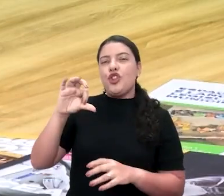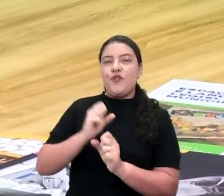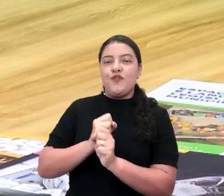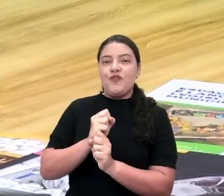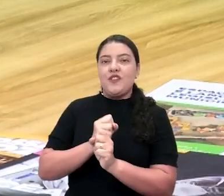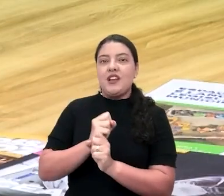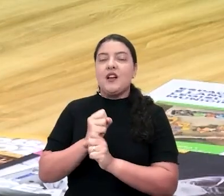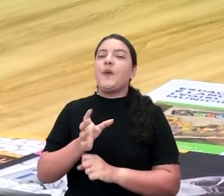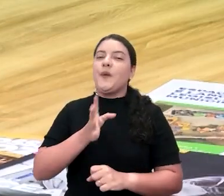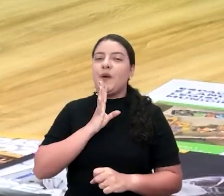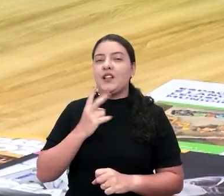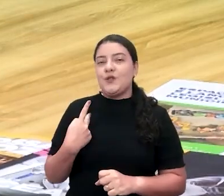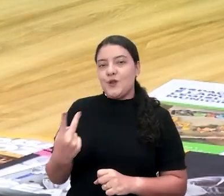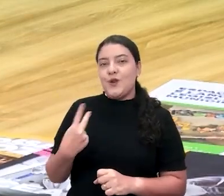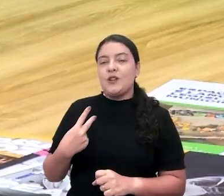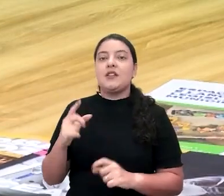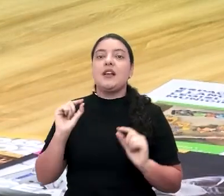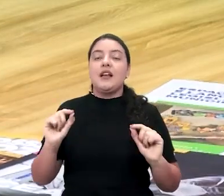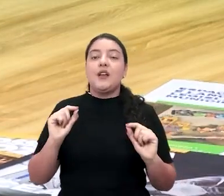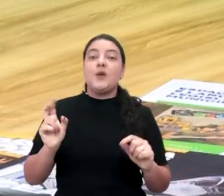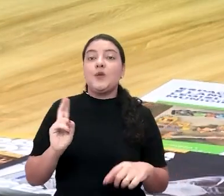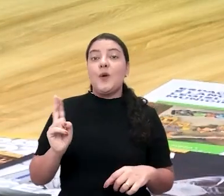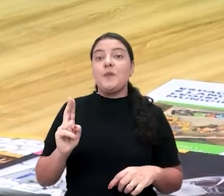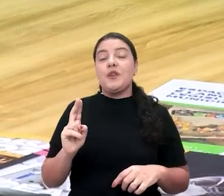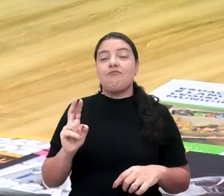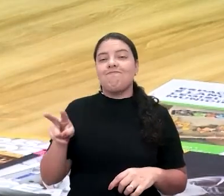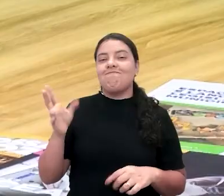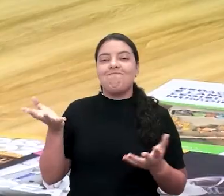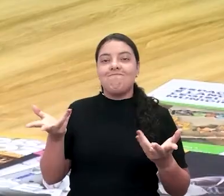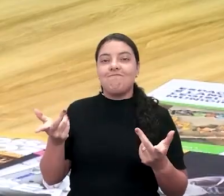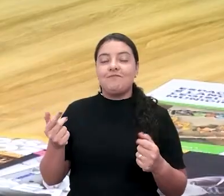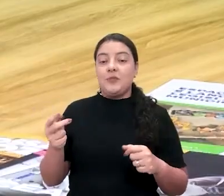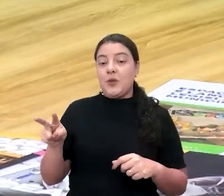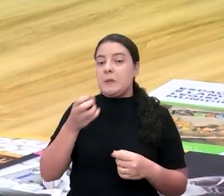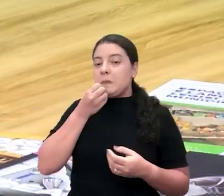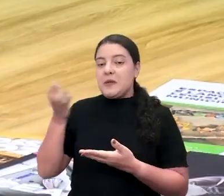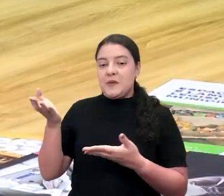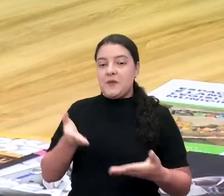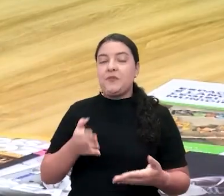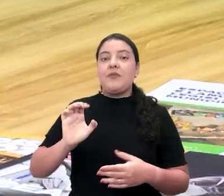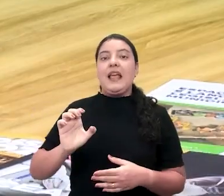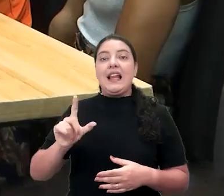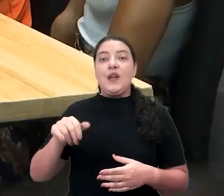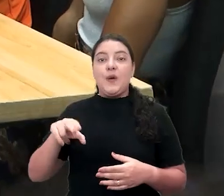mais ou menos, que a gente se conhece. Que é o meu casal joiado. Elione e Clarinha, sejam muito